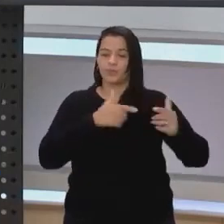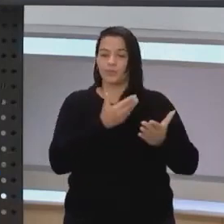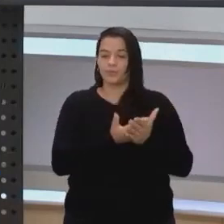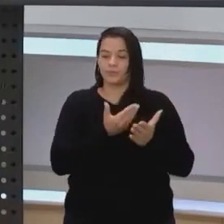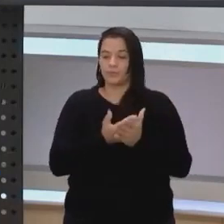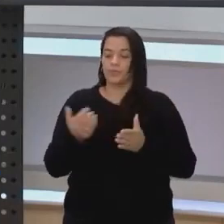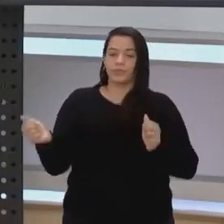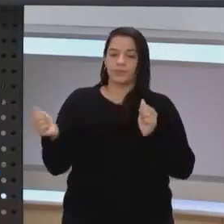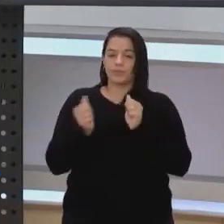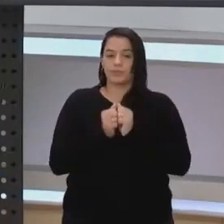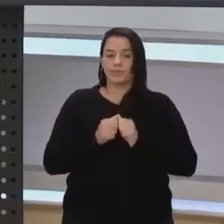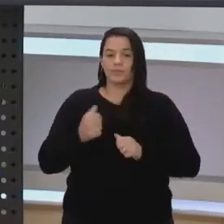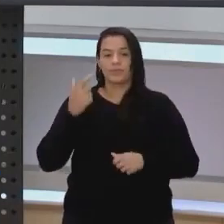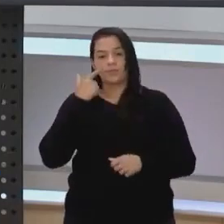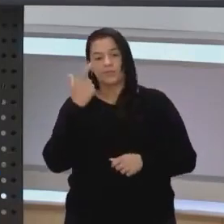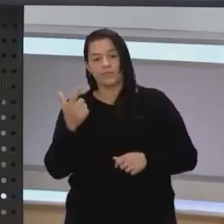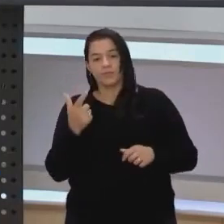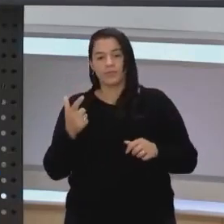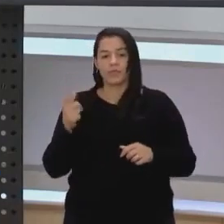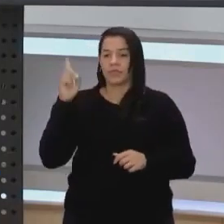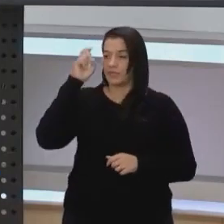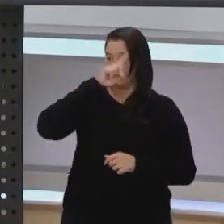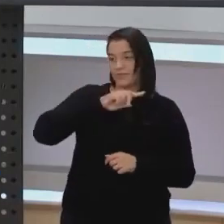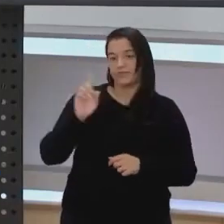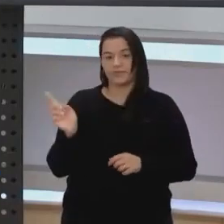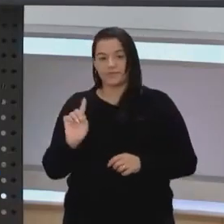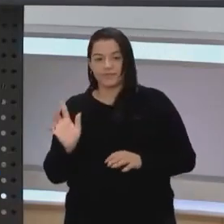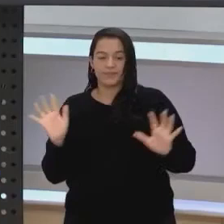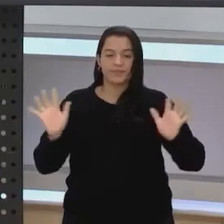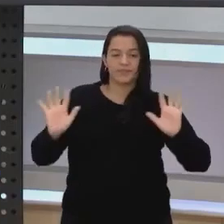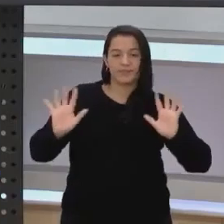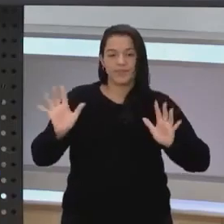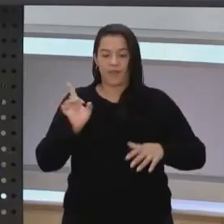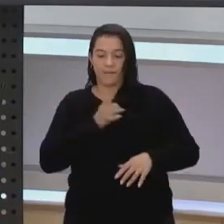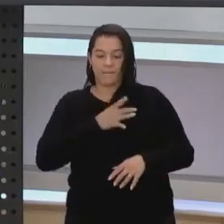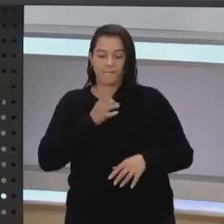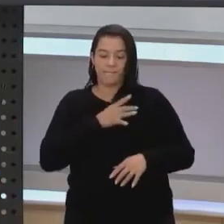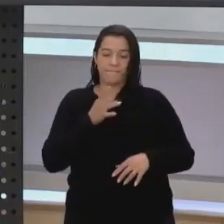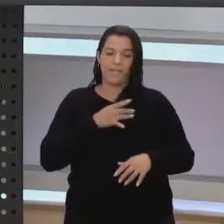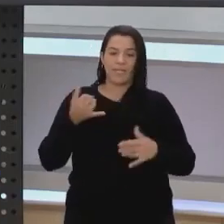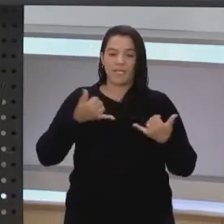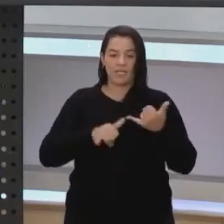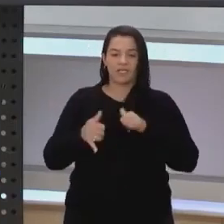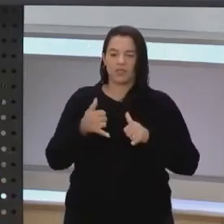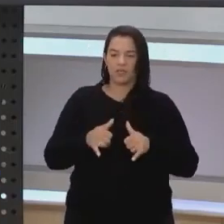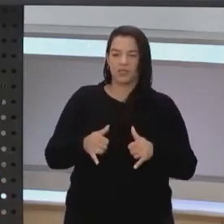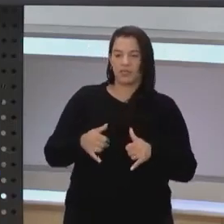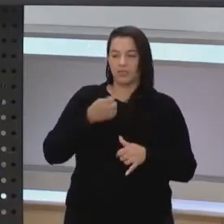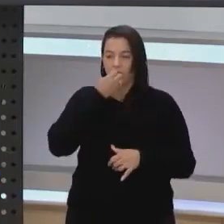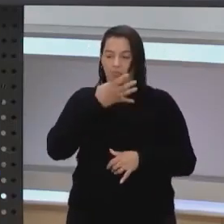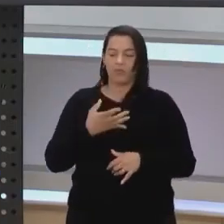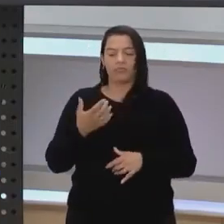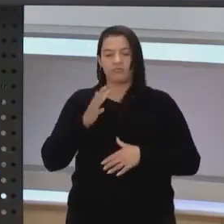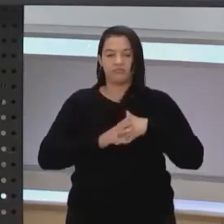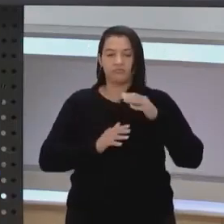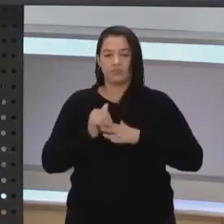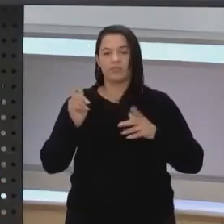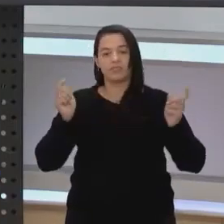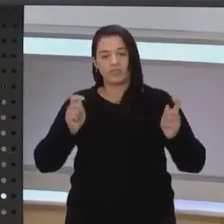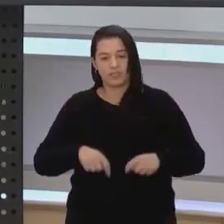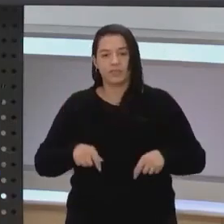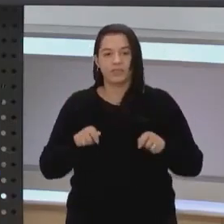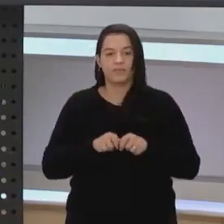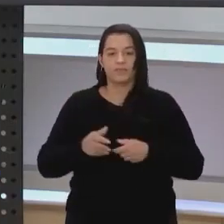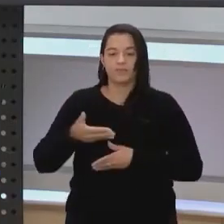está participando também. Você viu que não é um bicho-papão, né? Não precisa ser craque em química e também que dá para a gente fazer